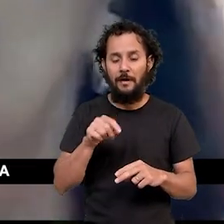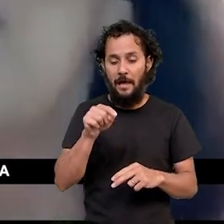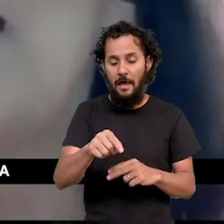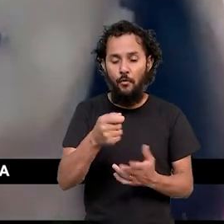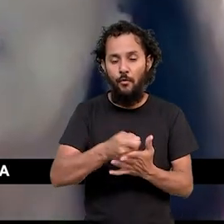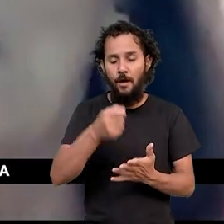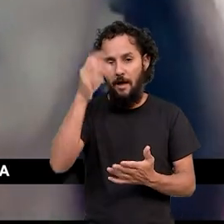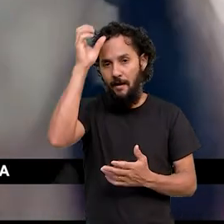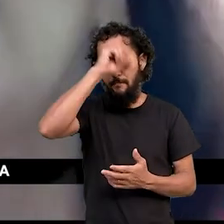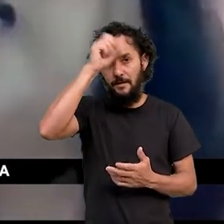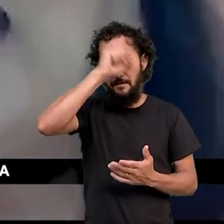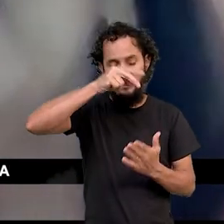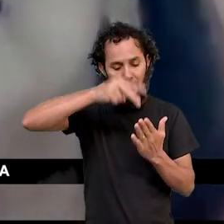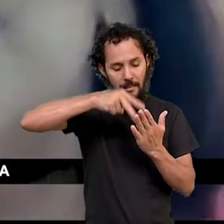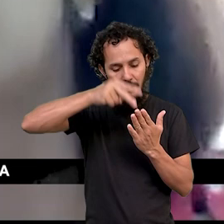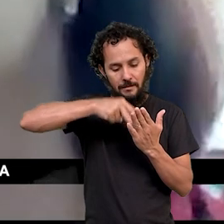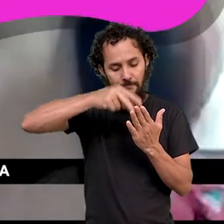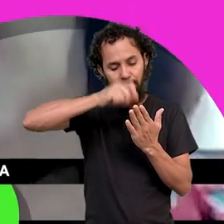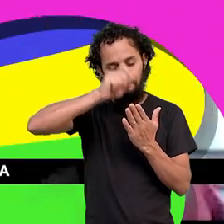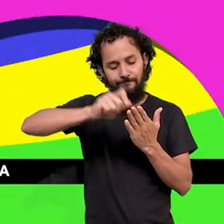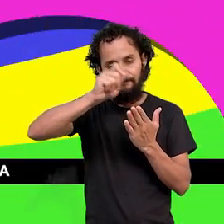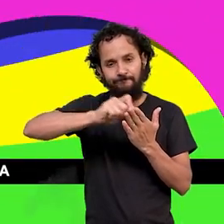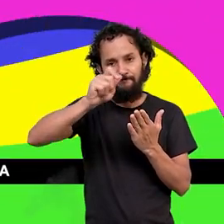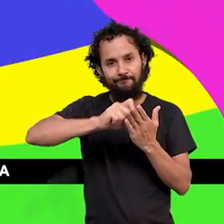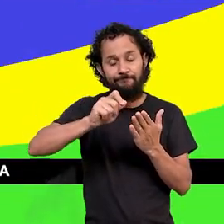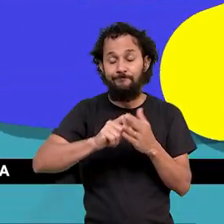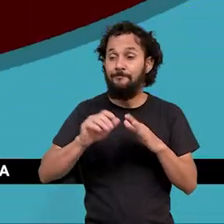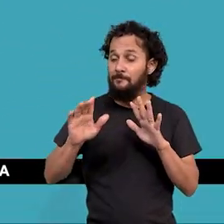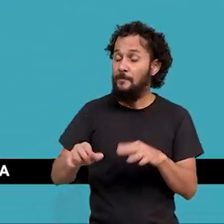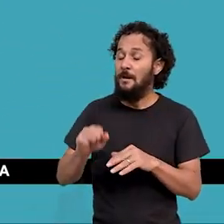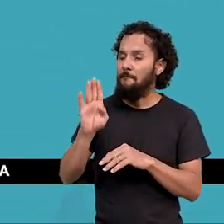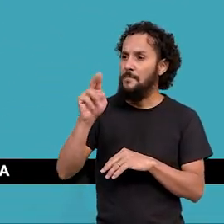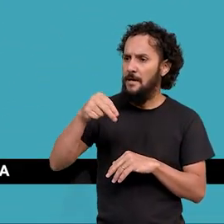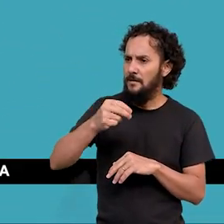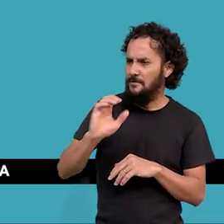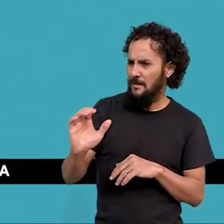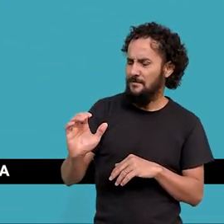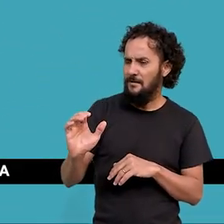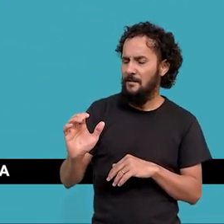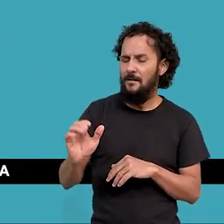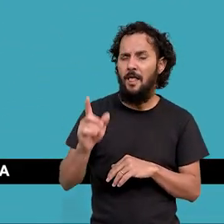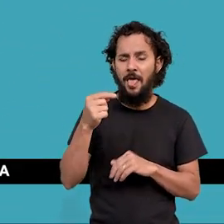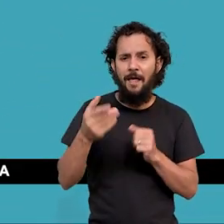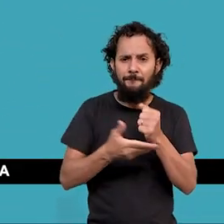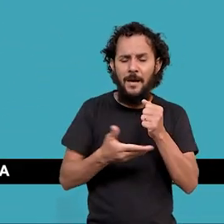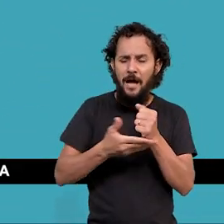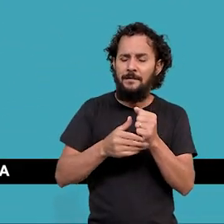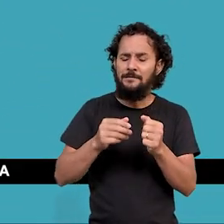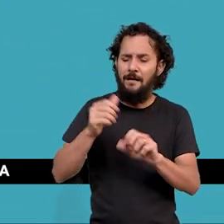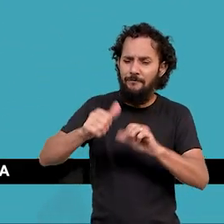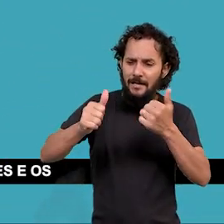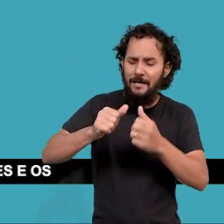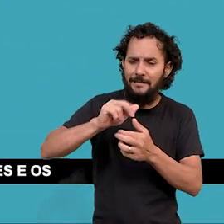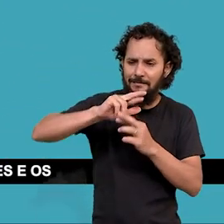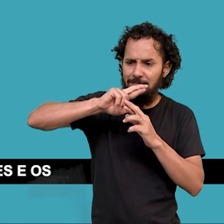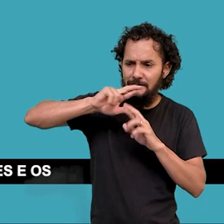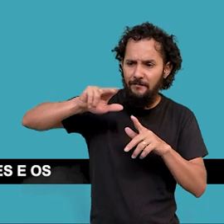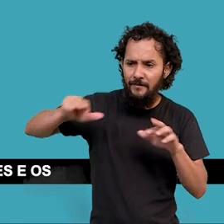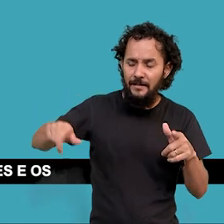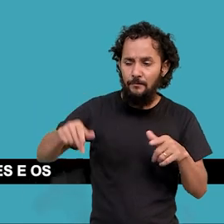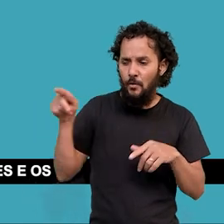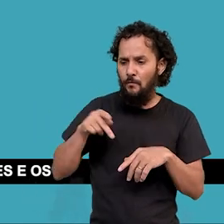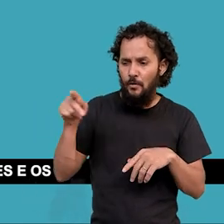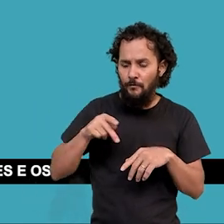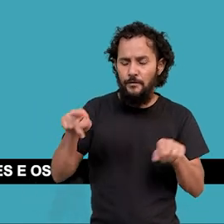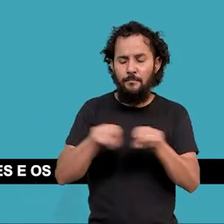a aprenderem a ler e a escrever. Sobre a BNCC, a base é analisada de forma diferente